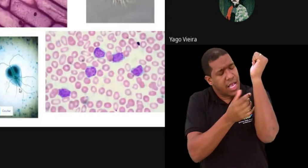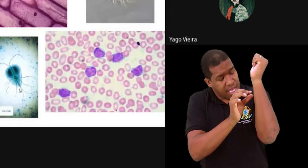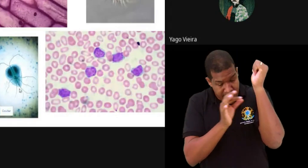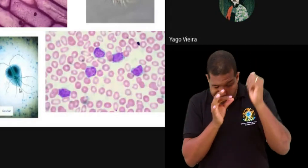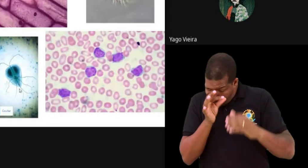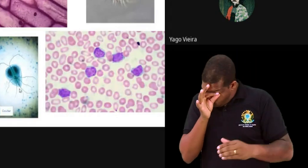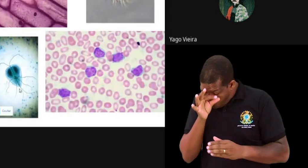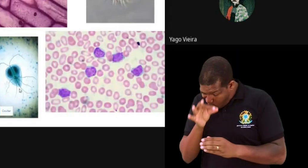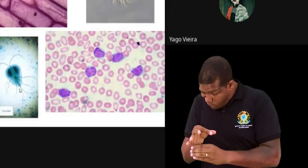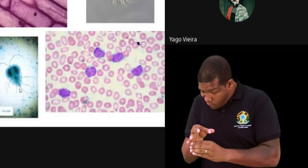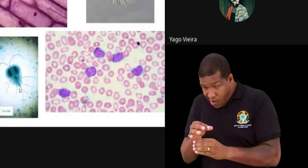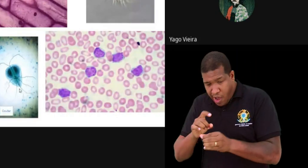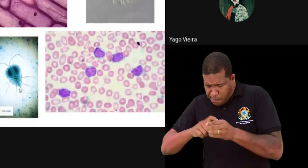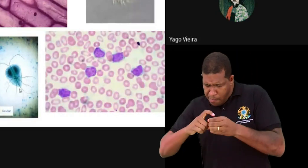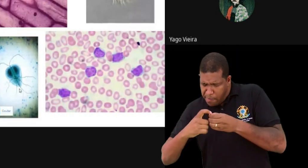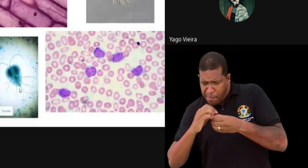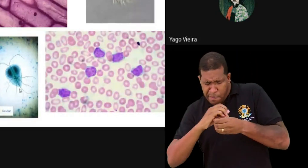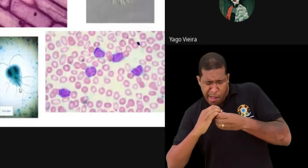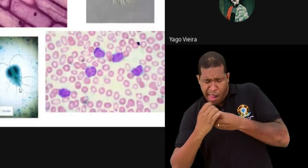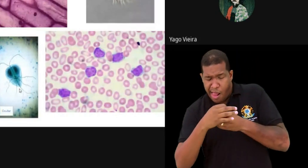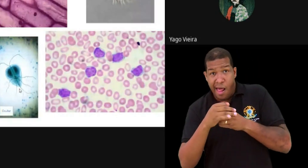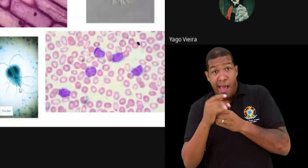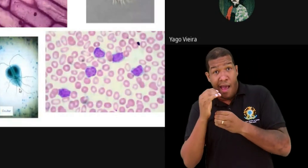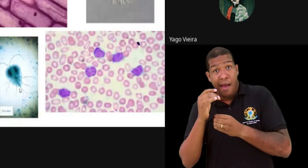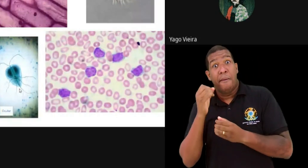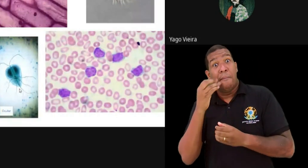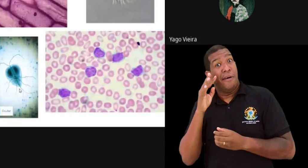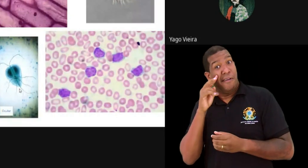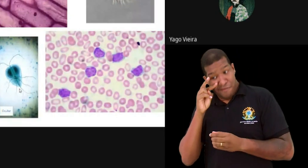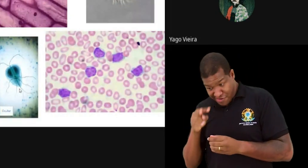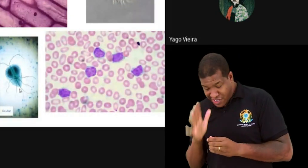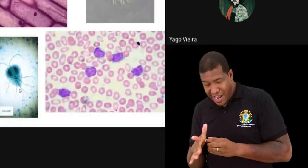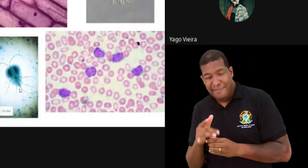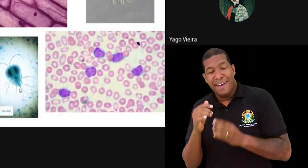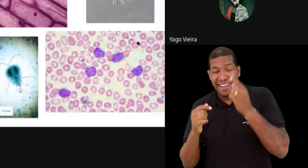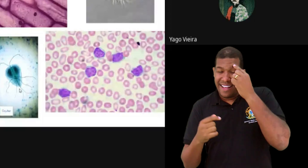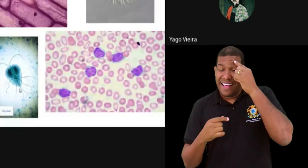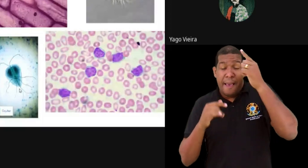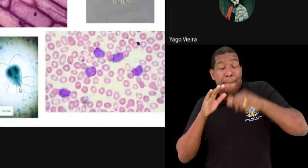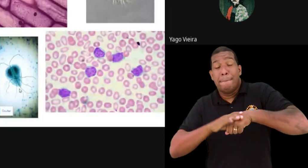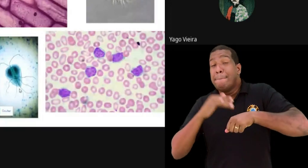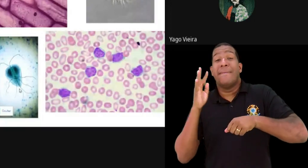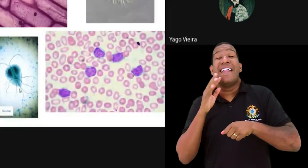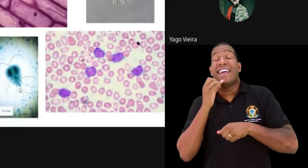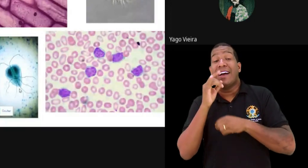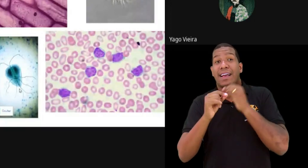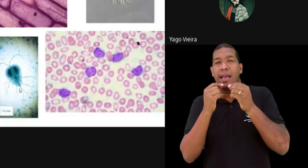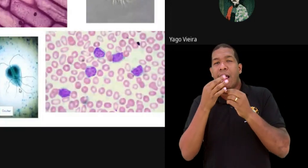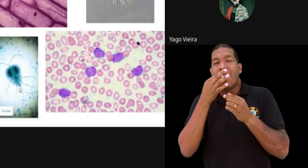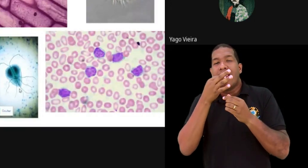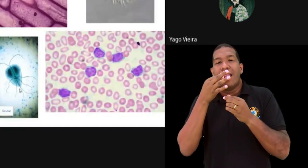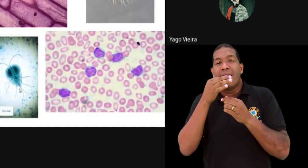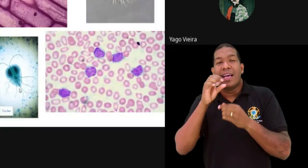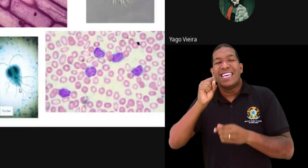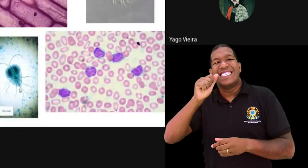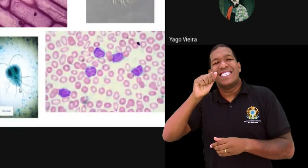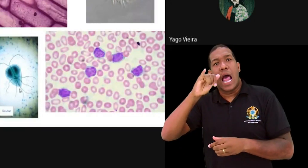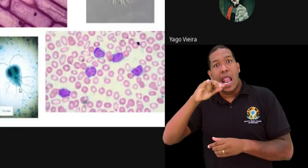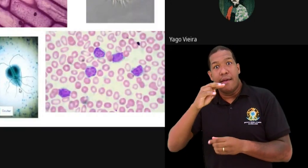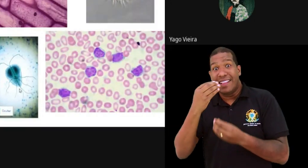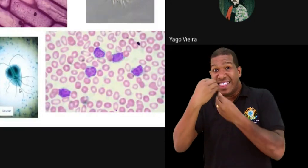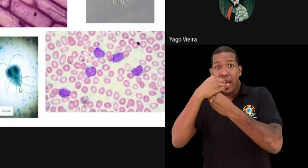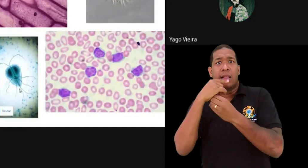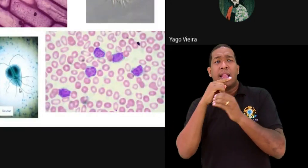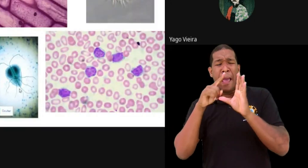mais interessante de todos foi a saliva, ou pelo menos não sei quantas milhões de bactérias tem na nossa